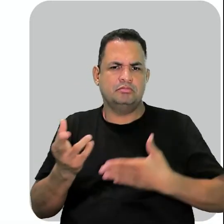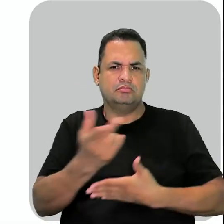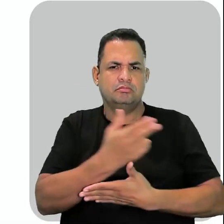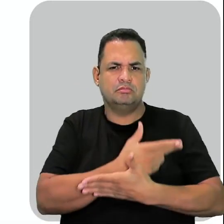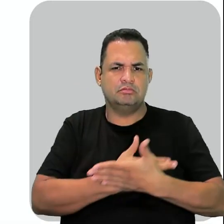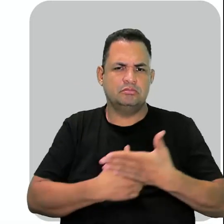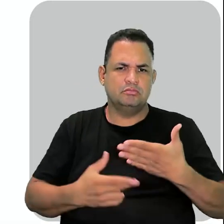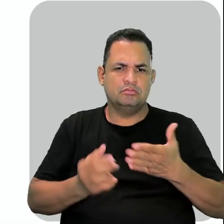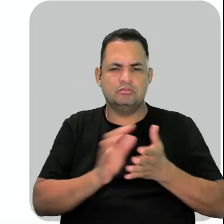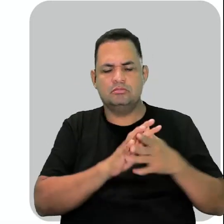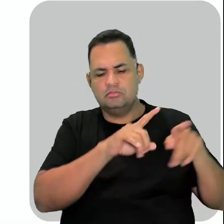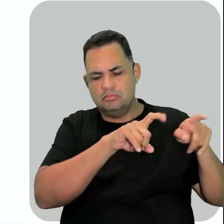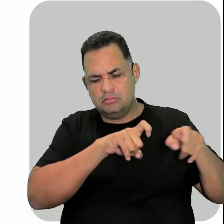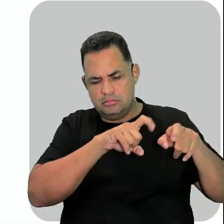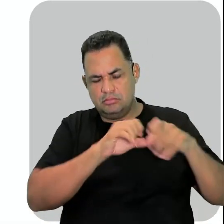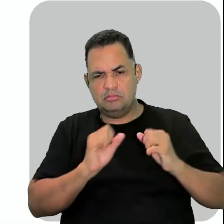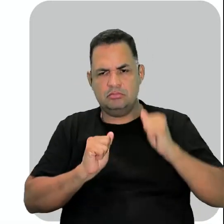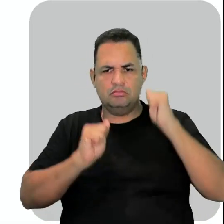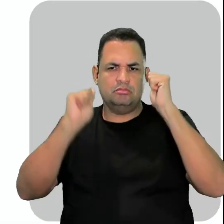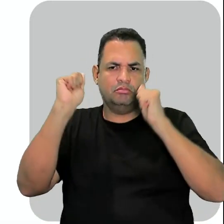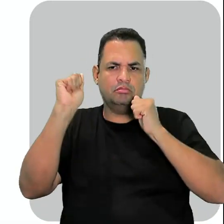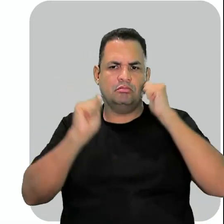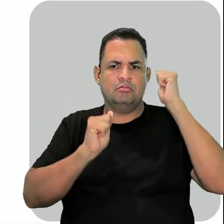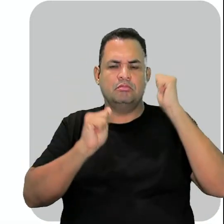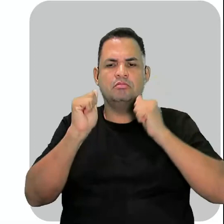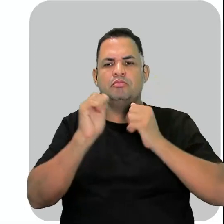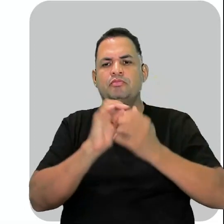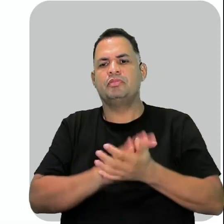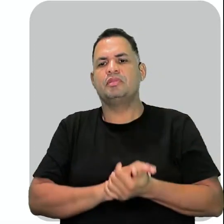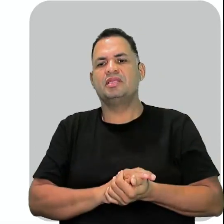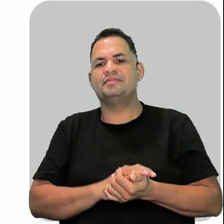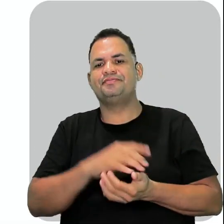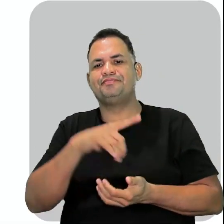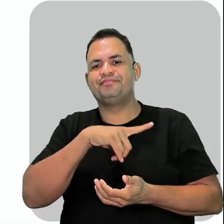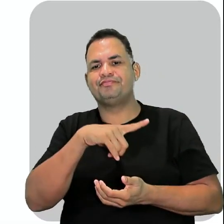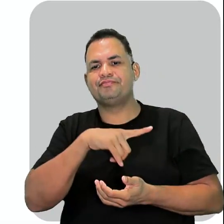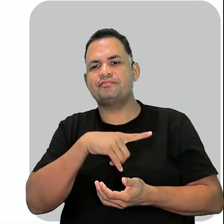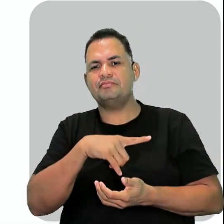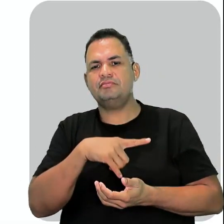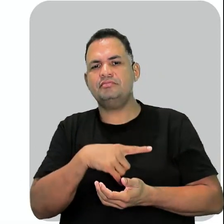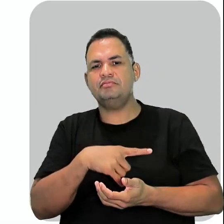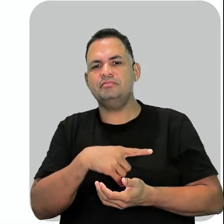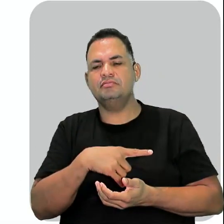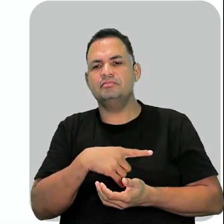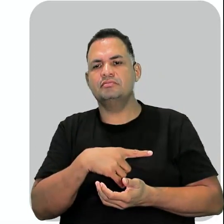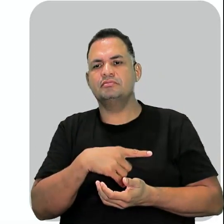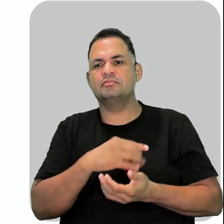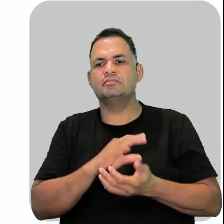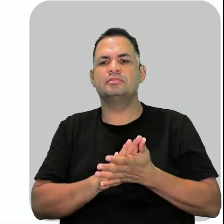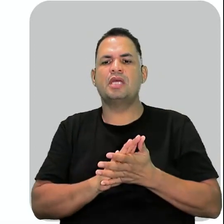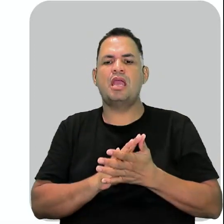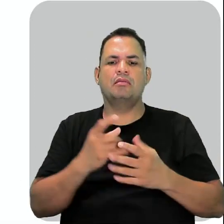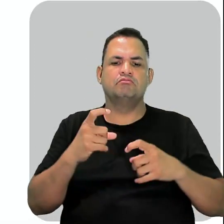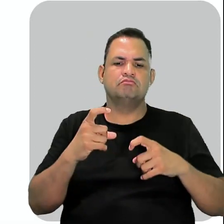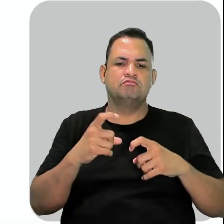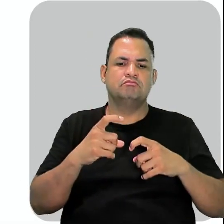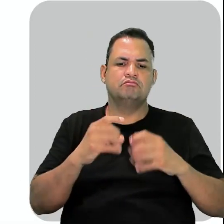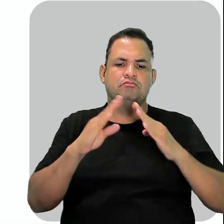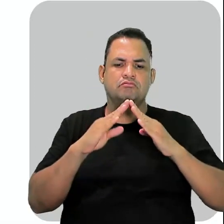para diversos setores da agroindústria. Então, a gente tem ali as indústrias